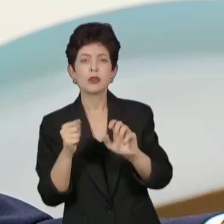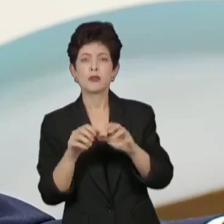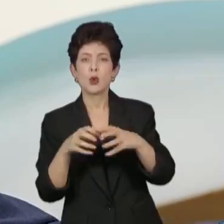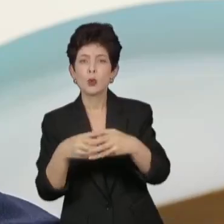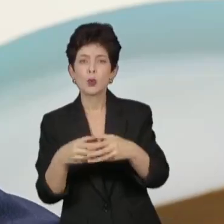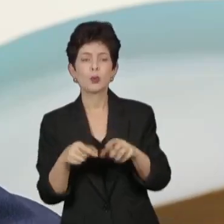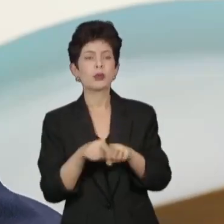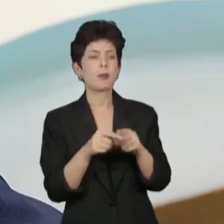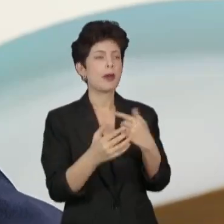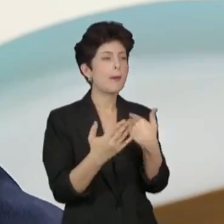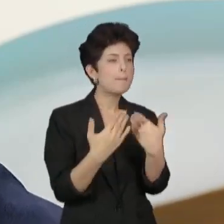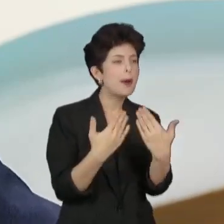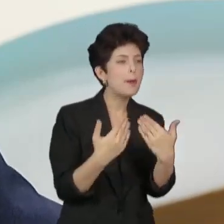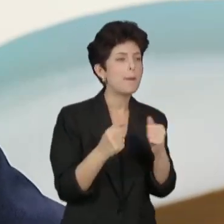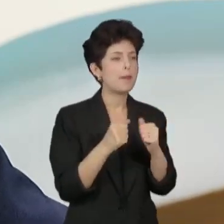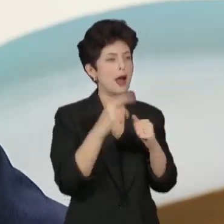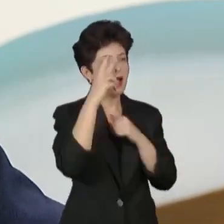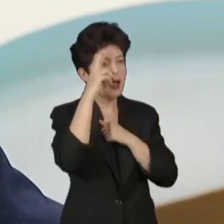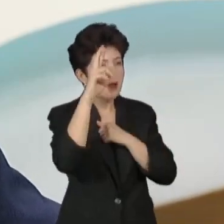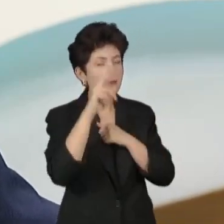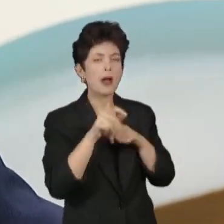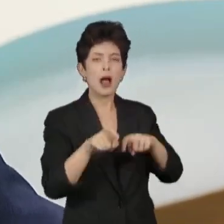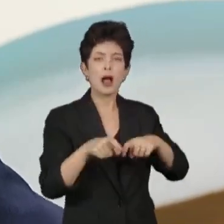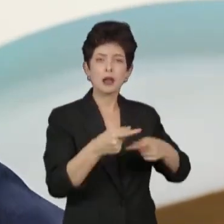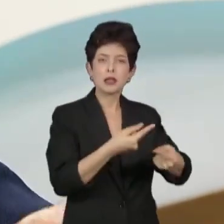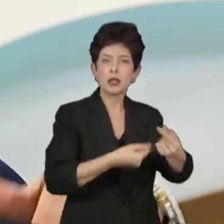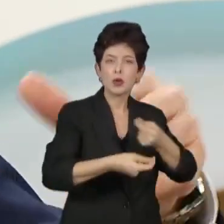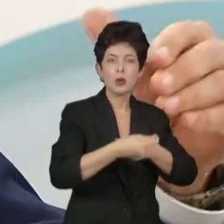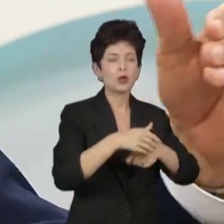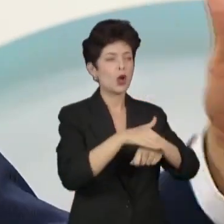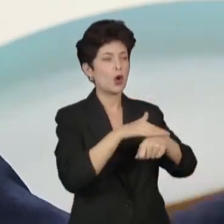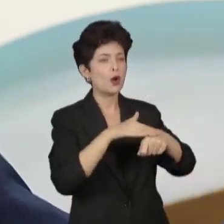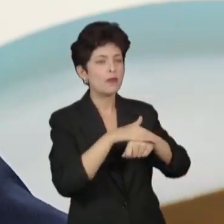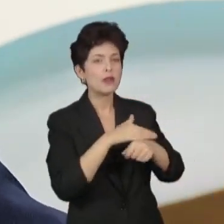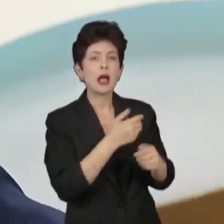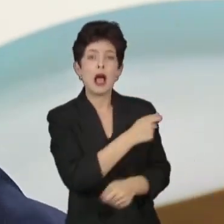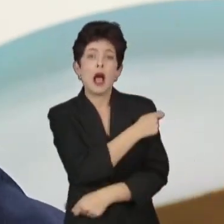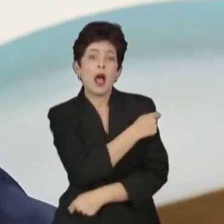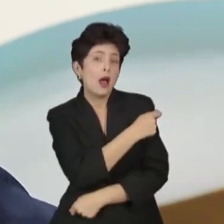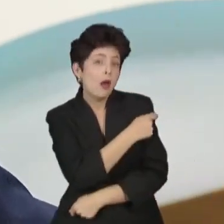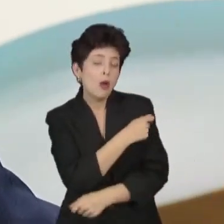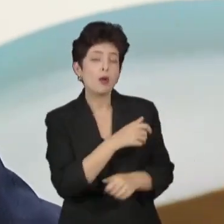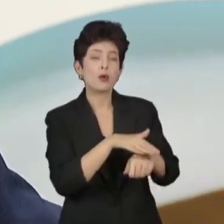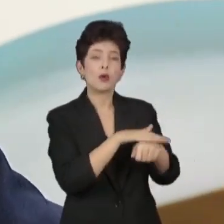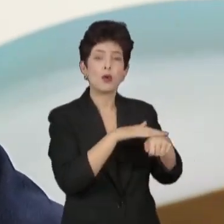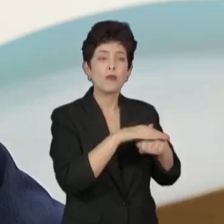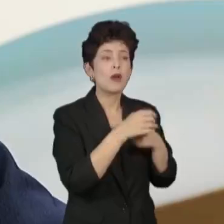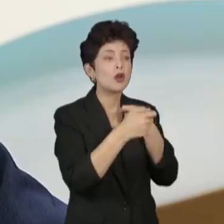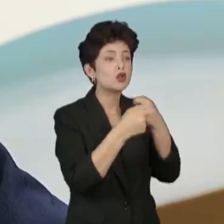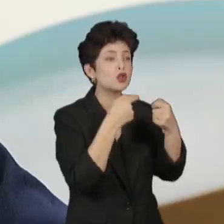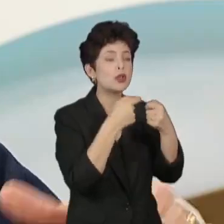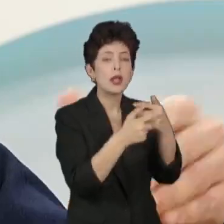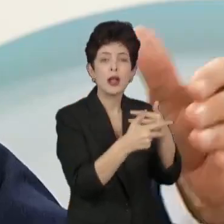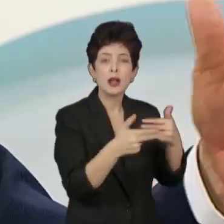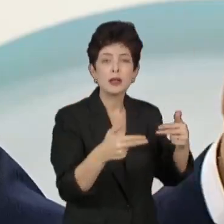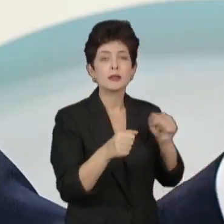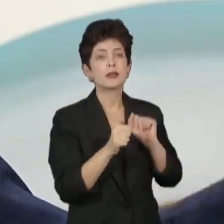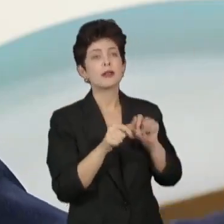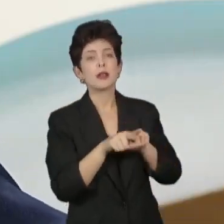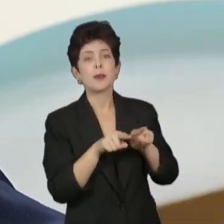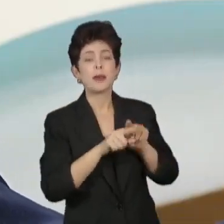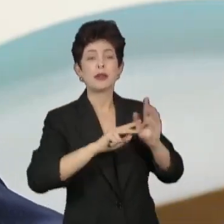nós conversamos com empresários do agronegócio, nós conversamos com estudantes, nós conversamos com jornalistas, nós conversamos